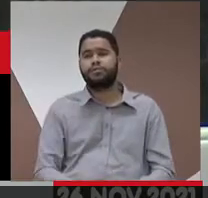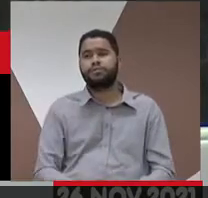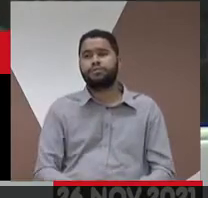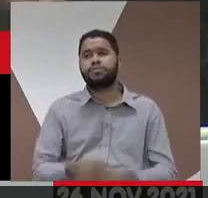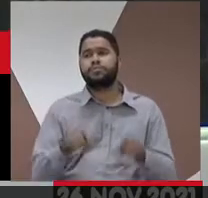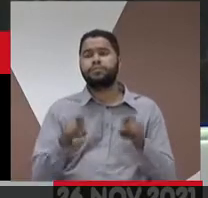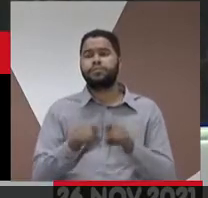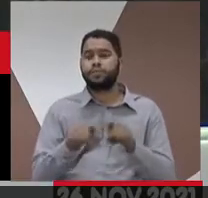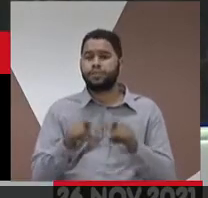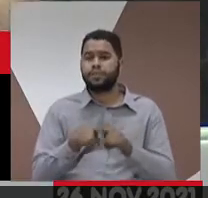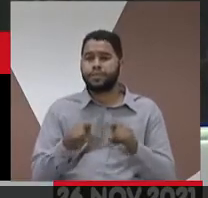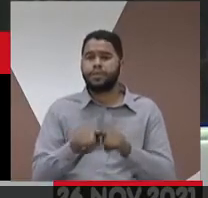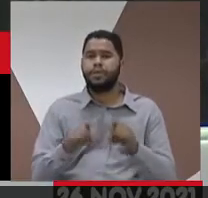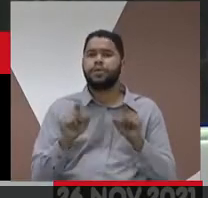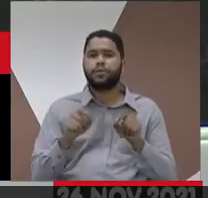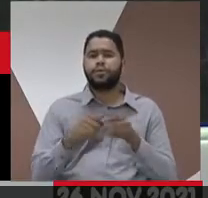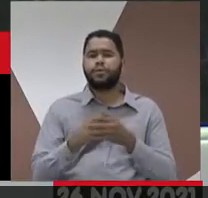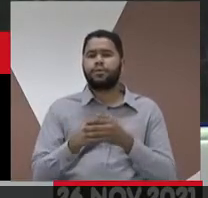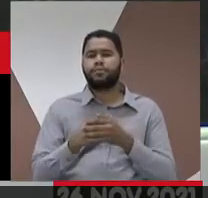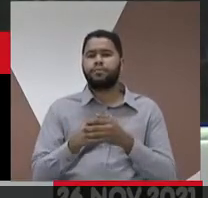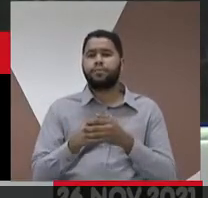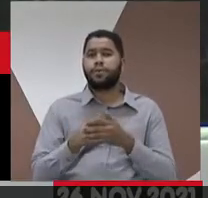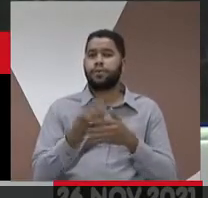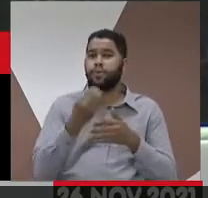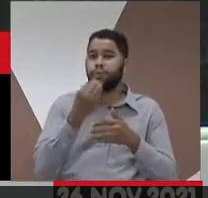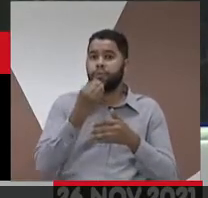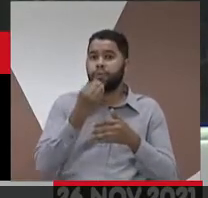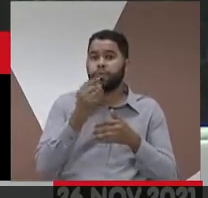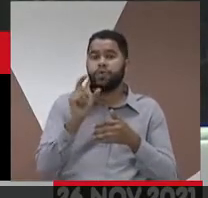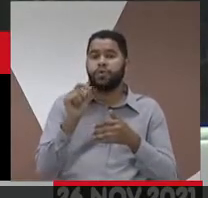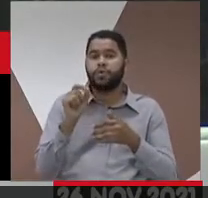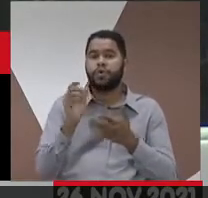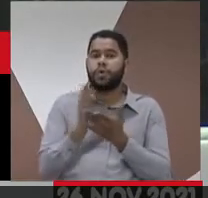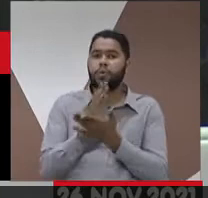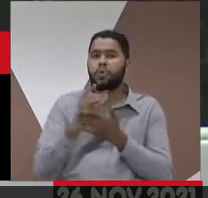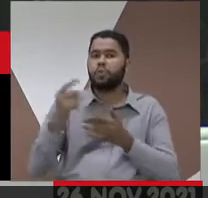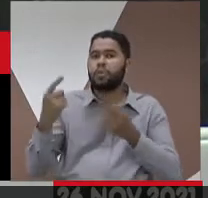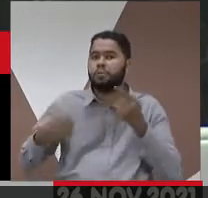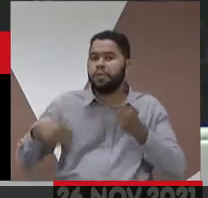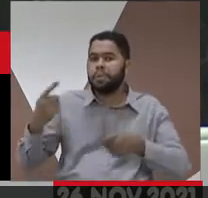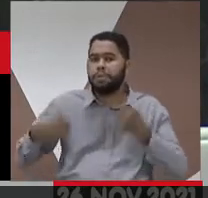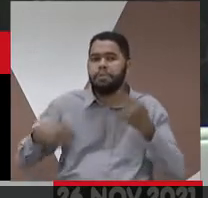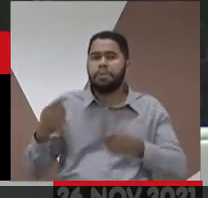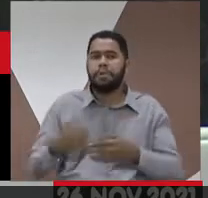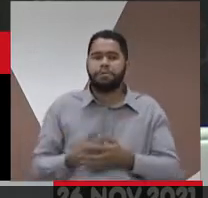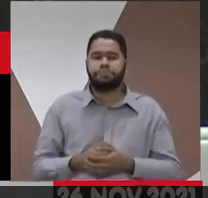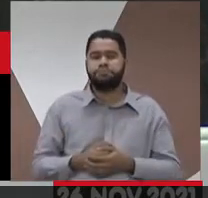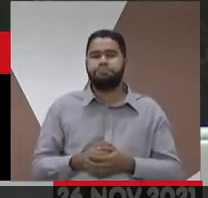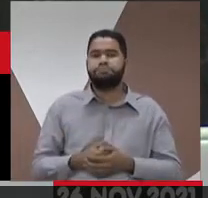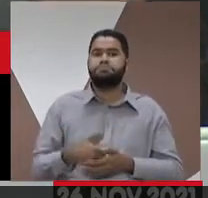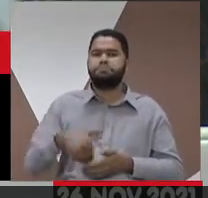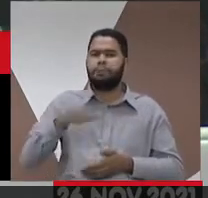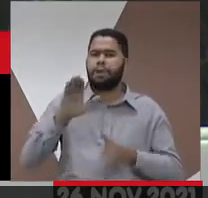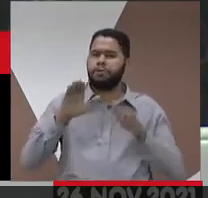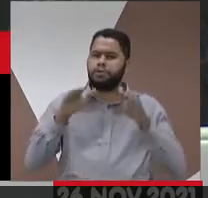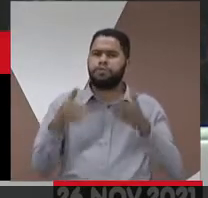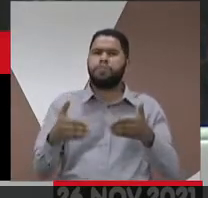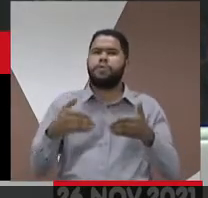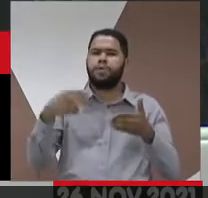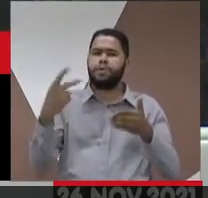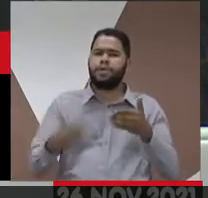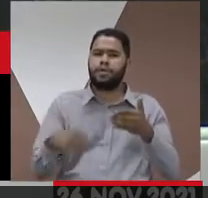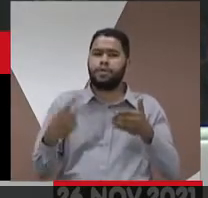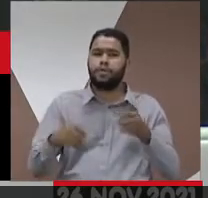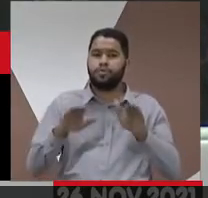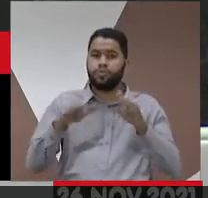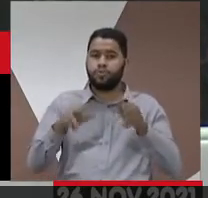inclusive depois deveria fazer alguma discussão mais específica aqui na casa sobre